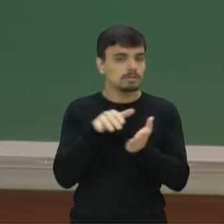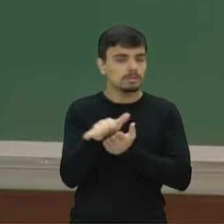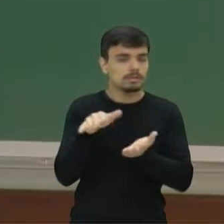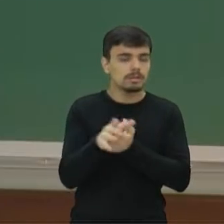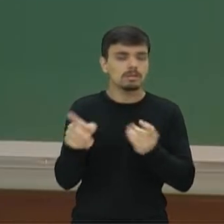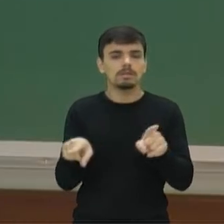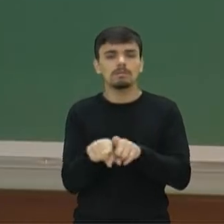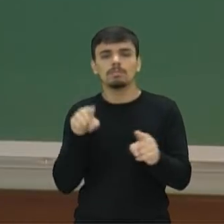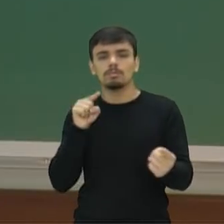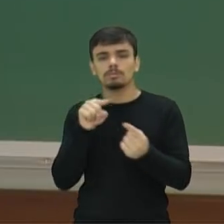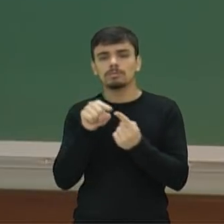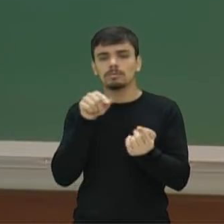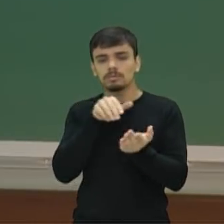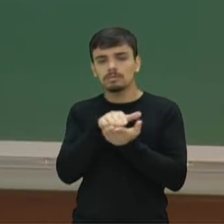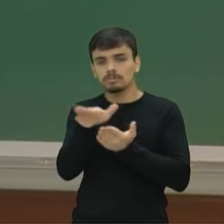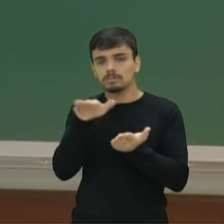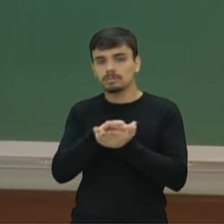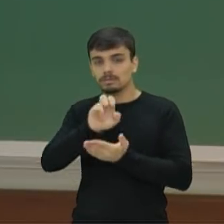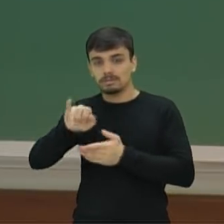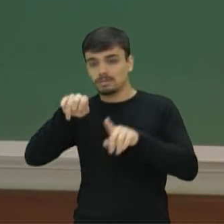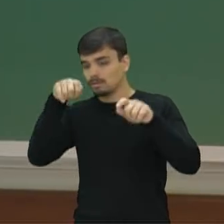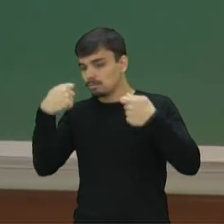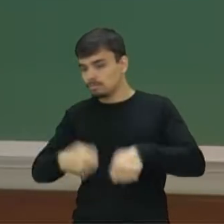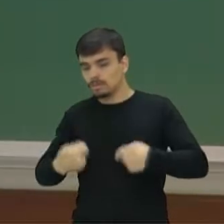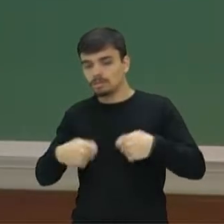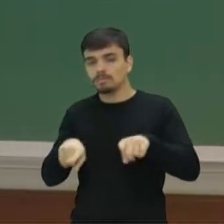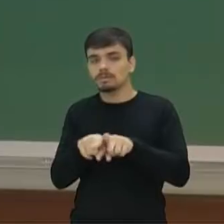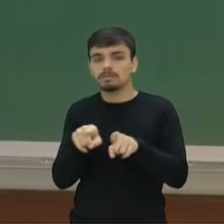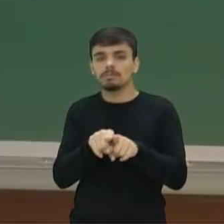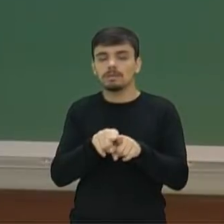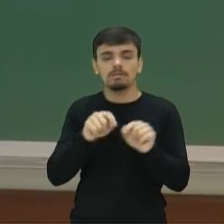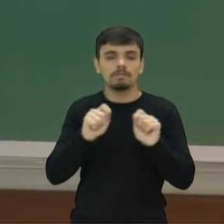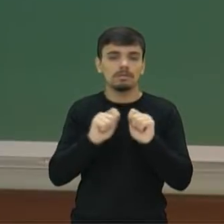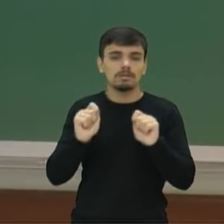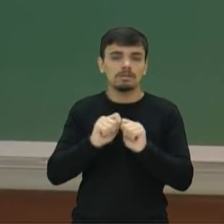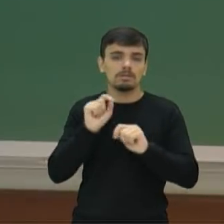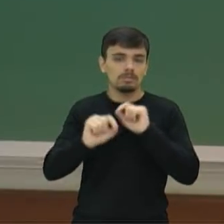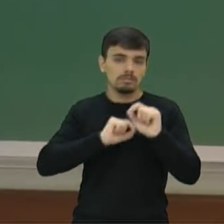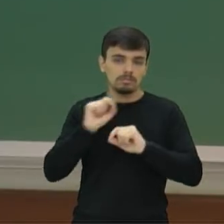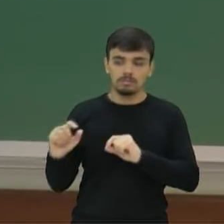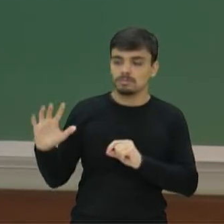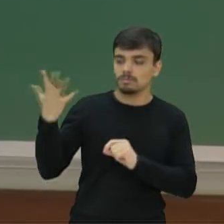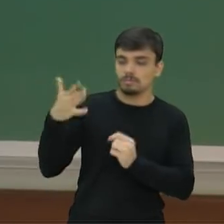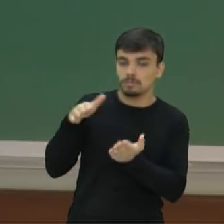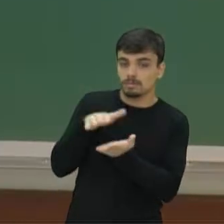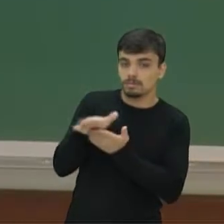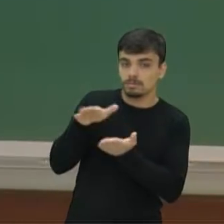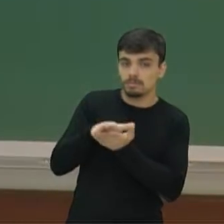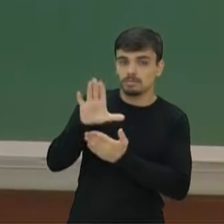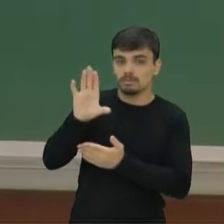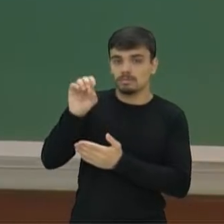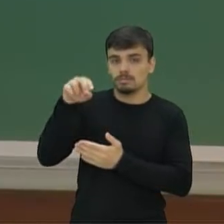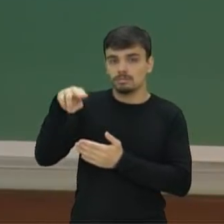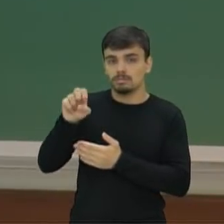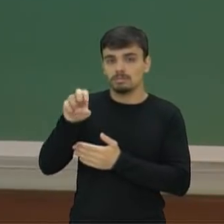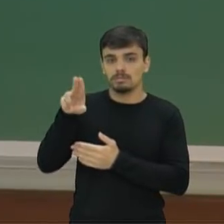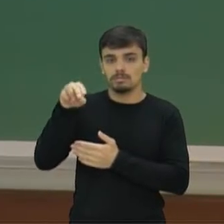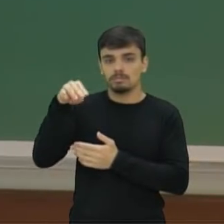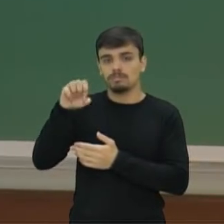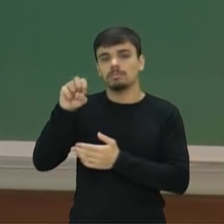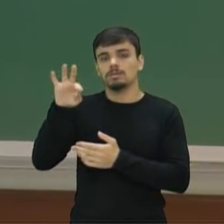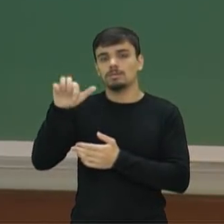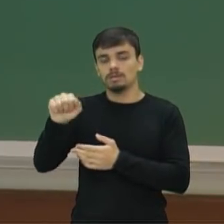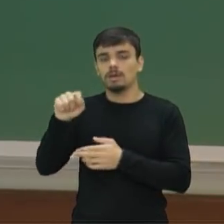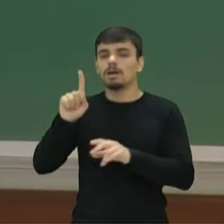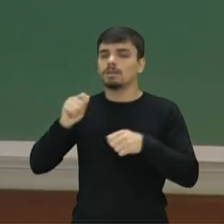de consumirmos sem a necessidade, de realizarmos uma ação consumista. Então, é importante a gente pensar